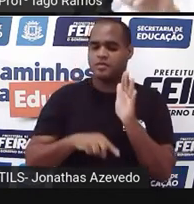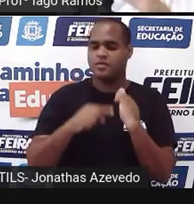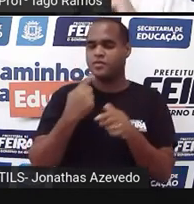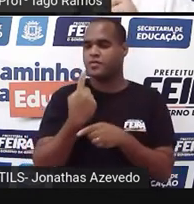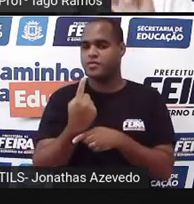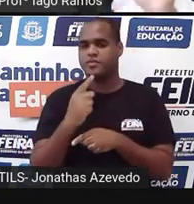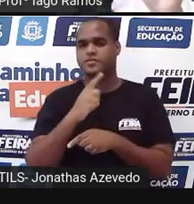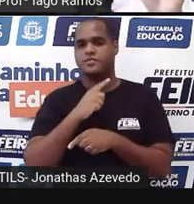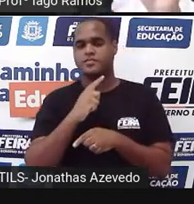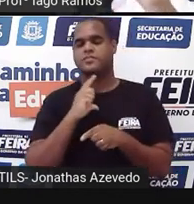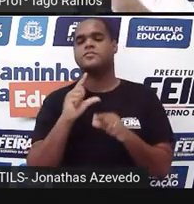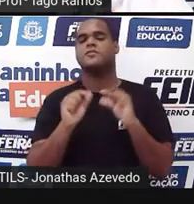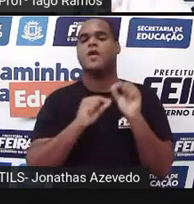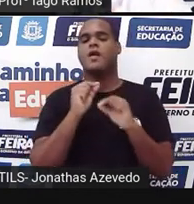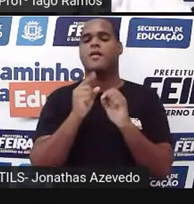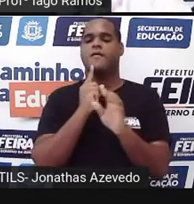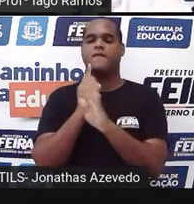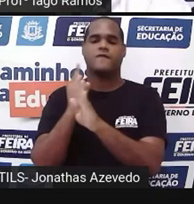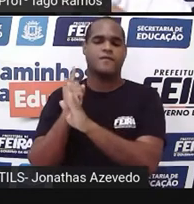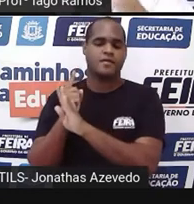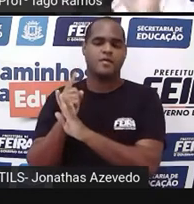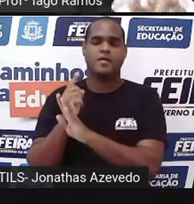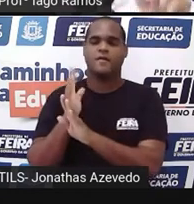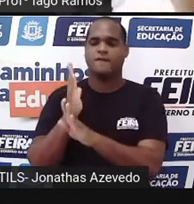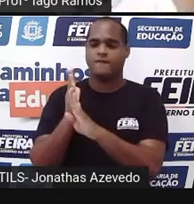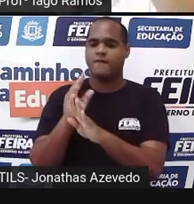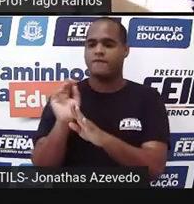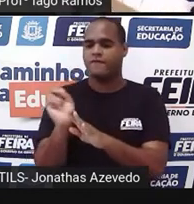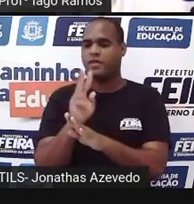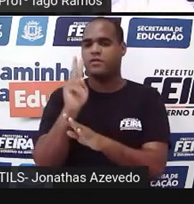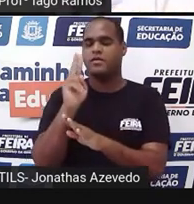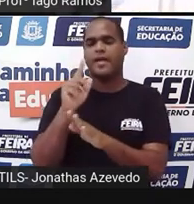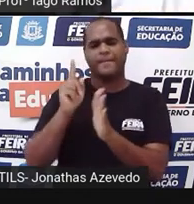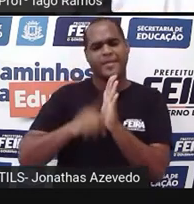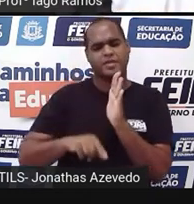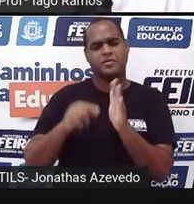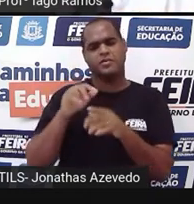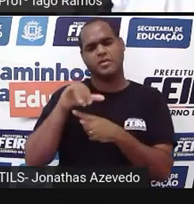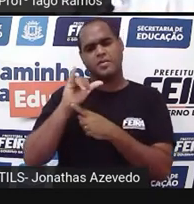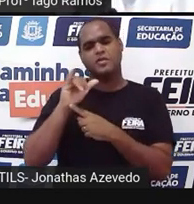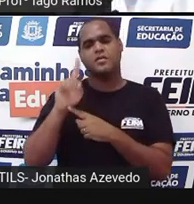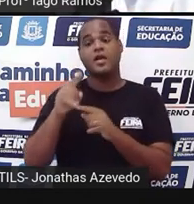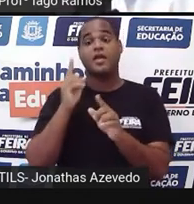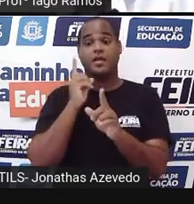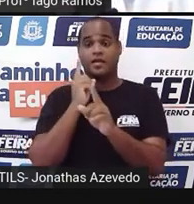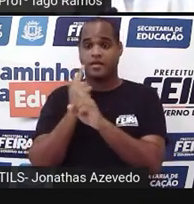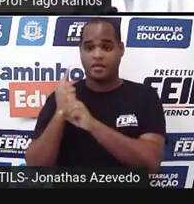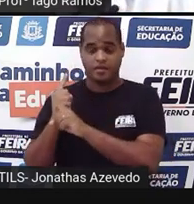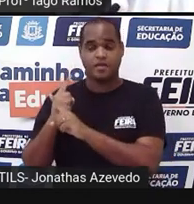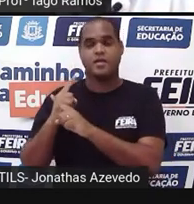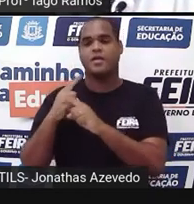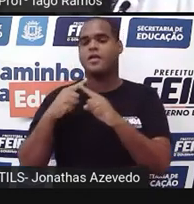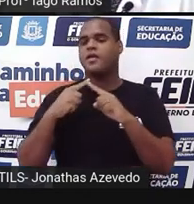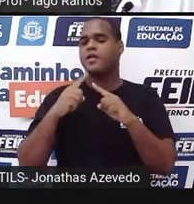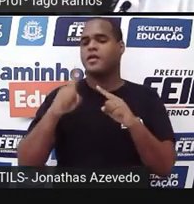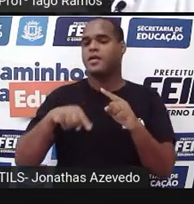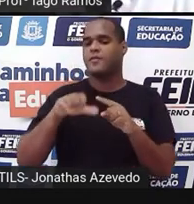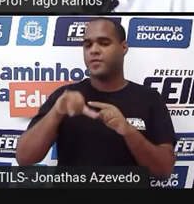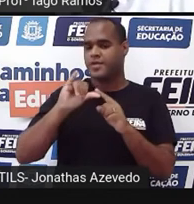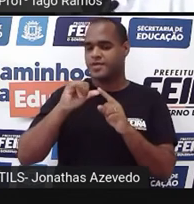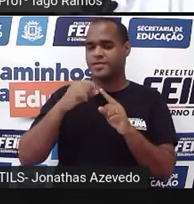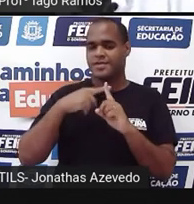porque eu não quero achar o valor de menos y eu quero achar o valor de y positivo se multiplicando por menos um